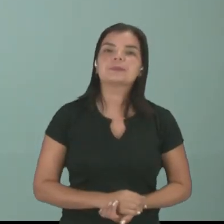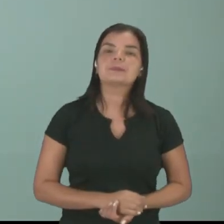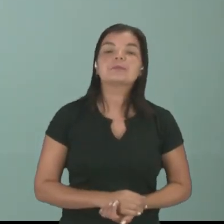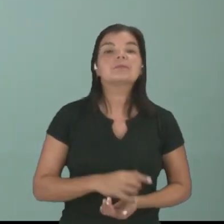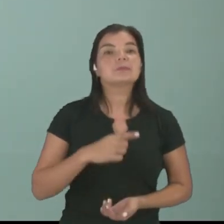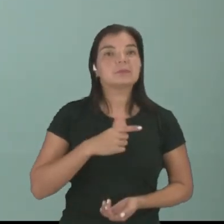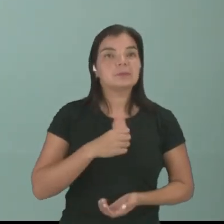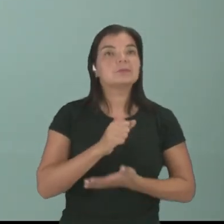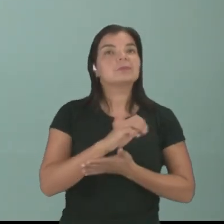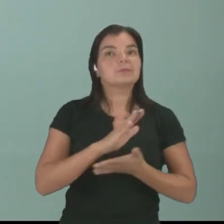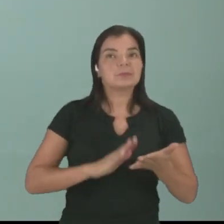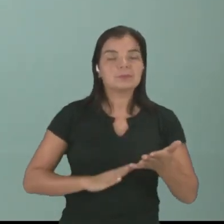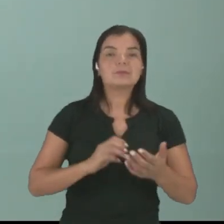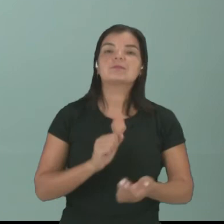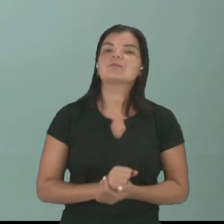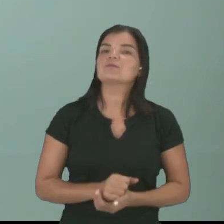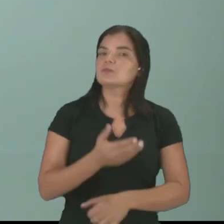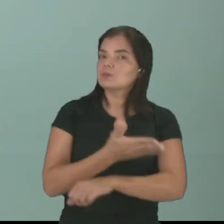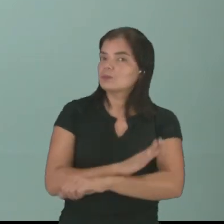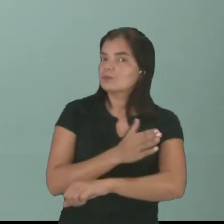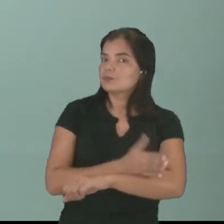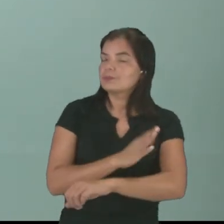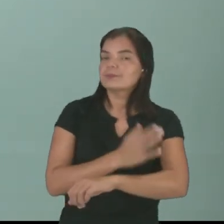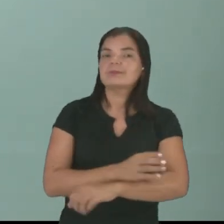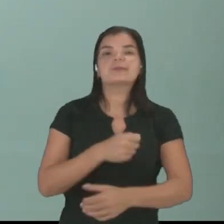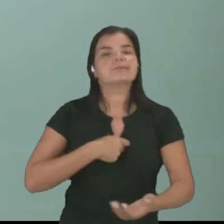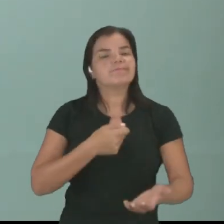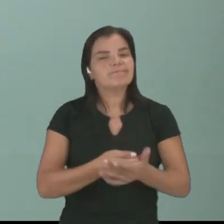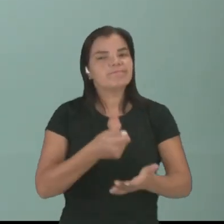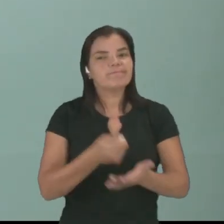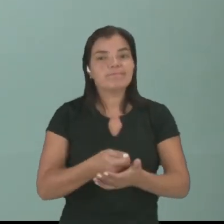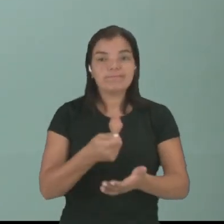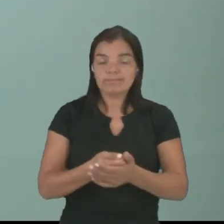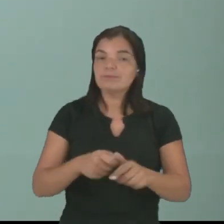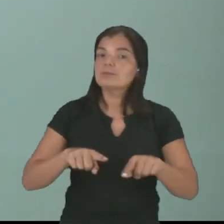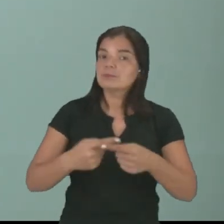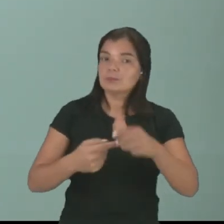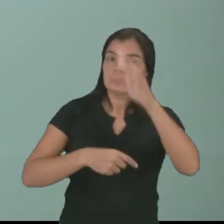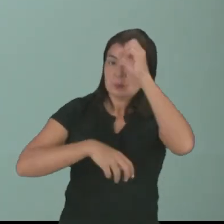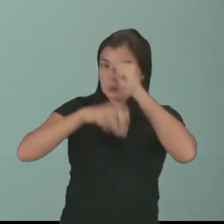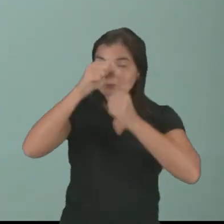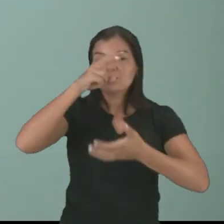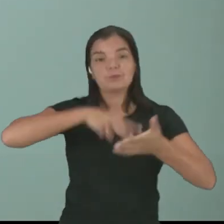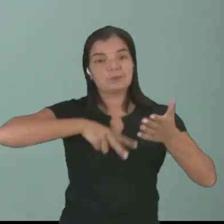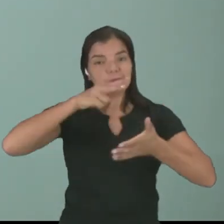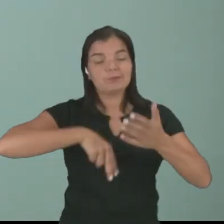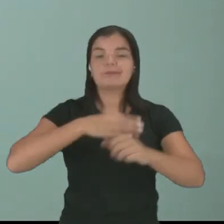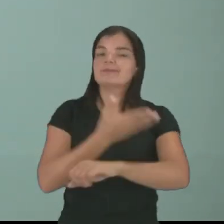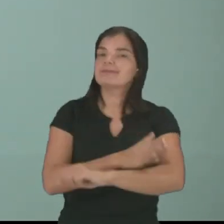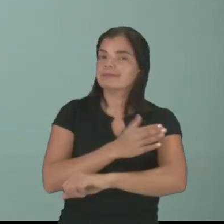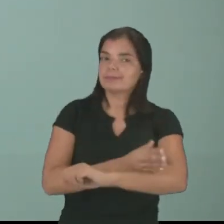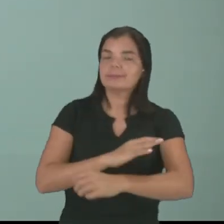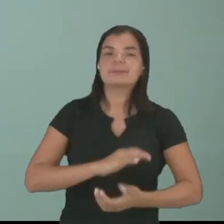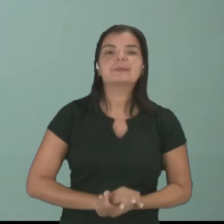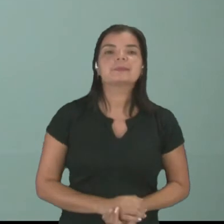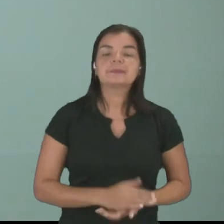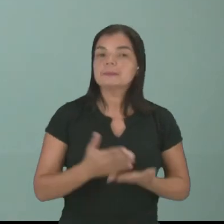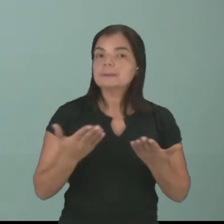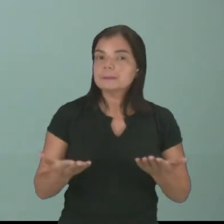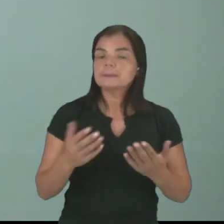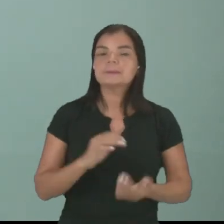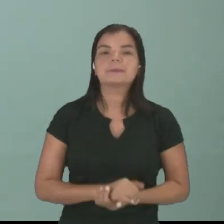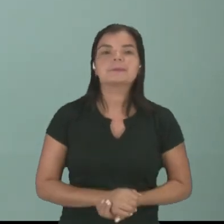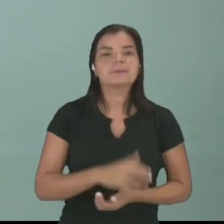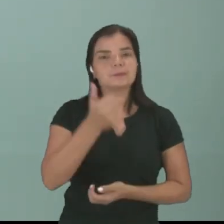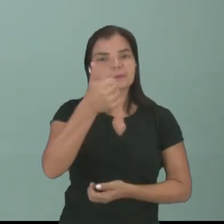Exige exercício, exige aprendizado, disciplina, muita leitura e prática. Então,